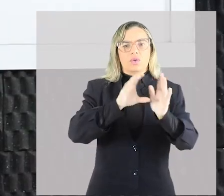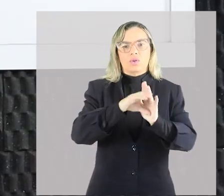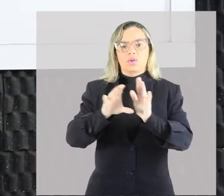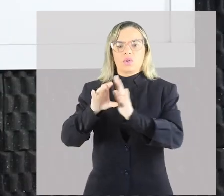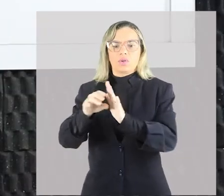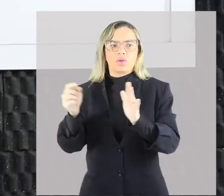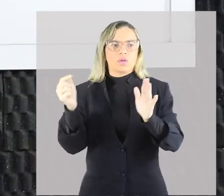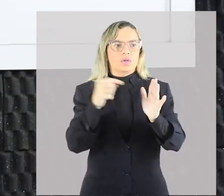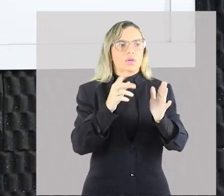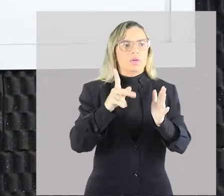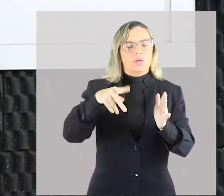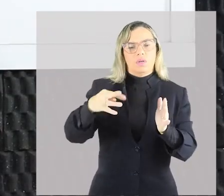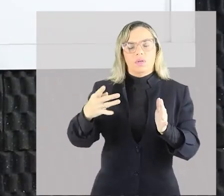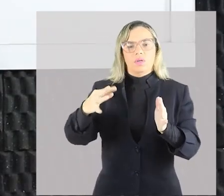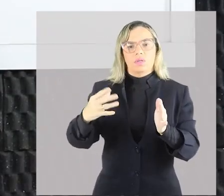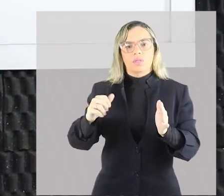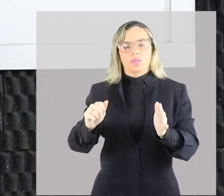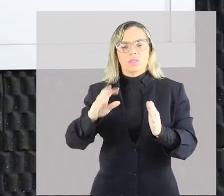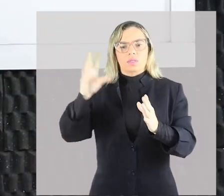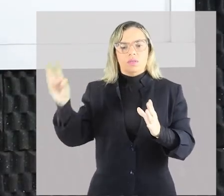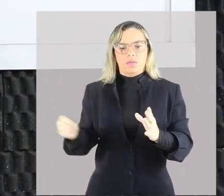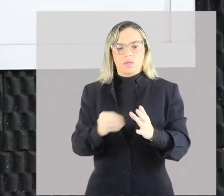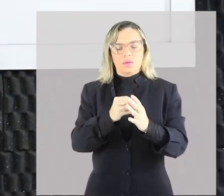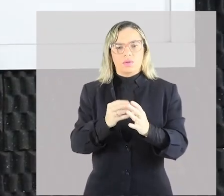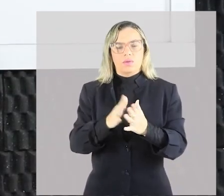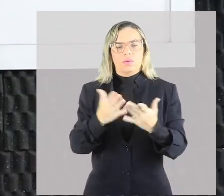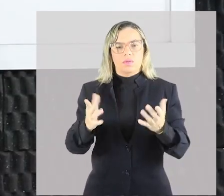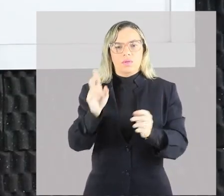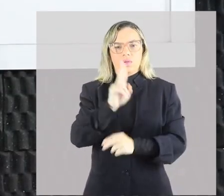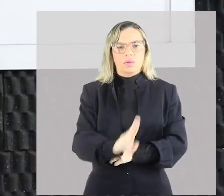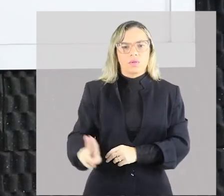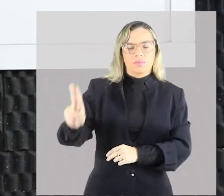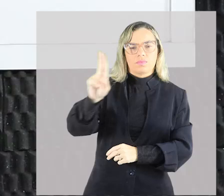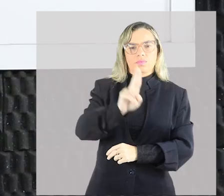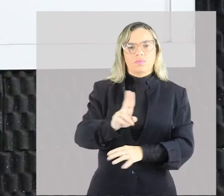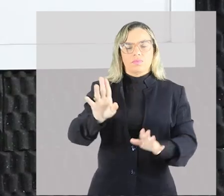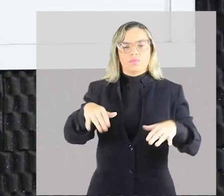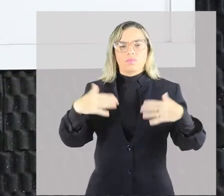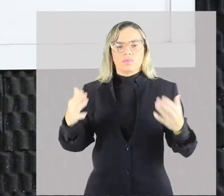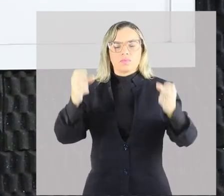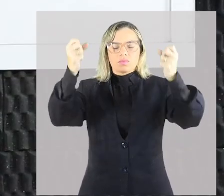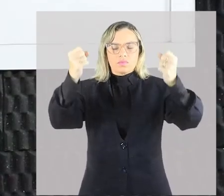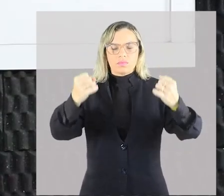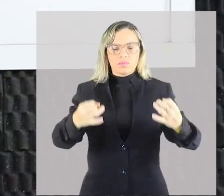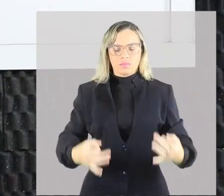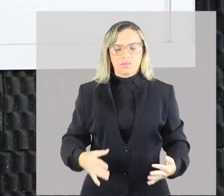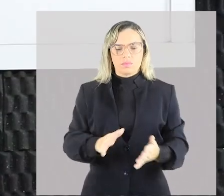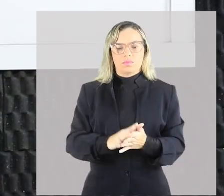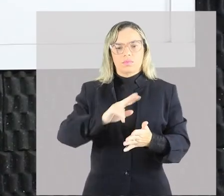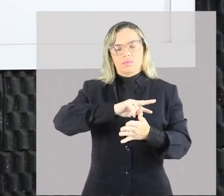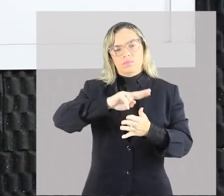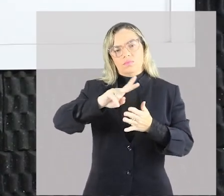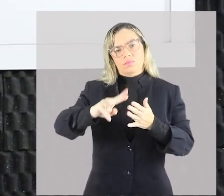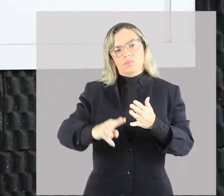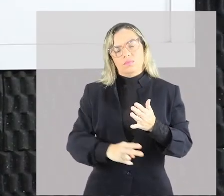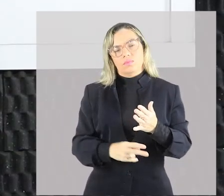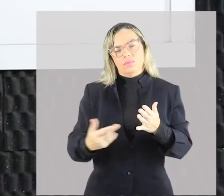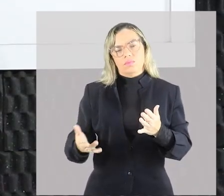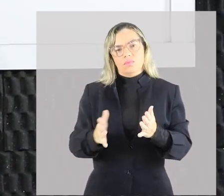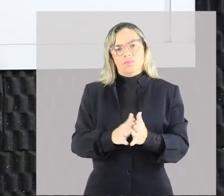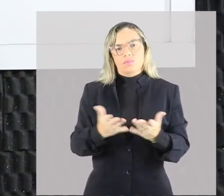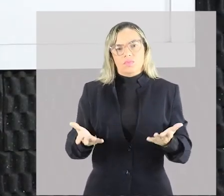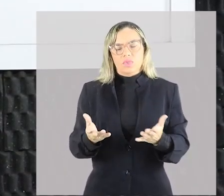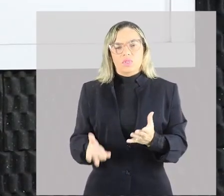de pertinência você vai usar quando você for dizer que um elemento